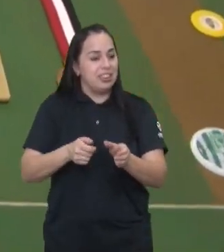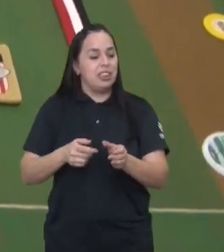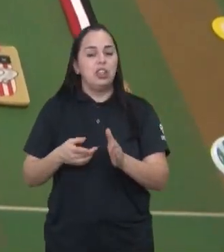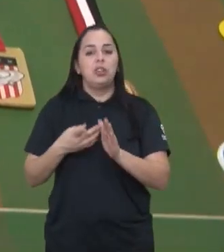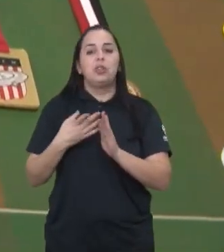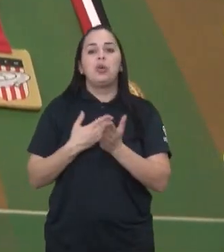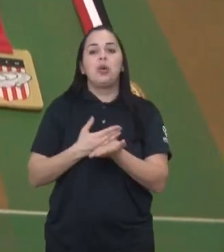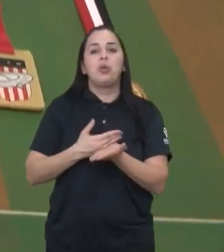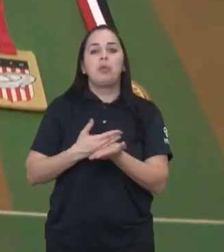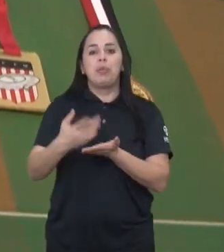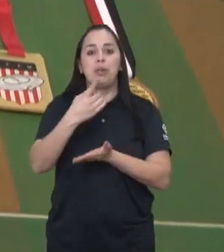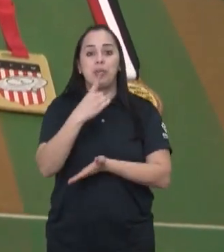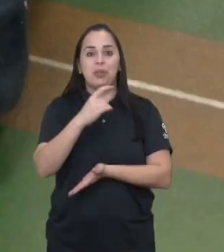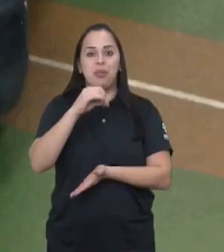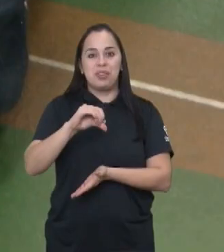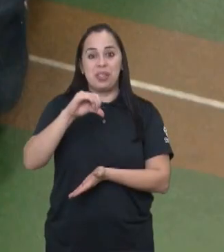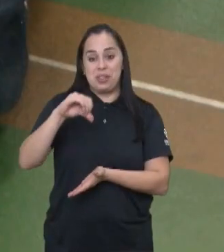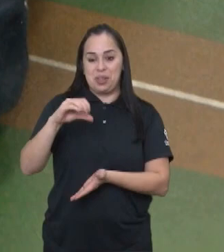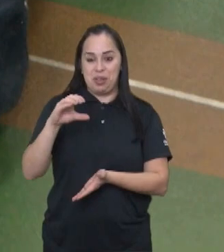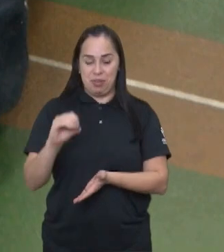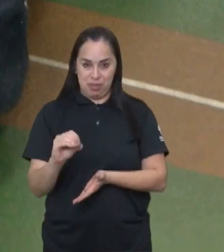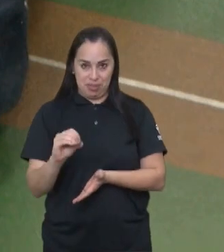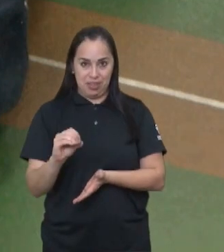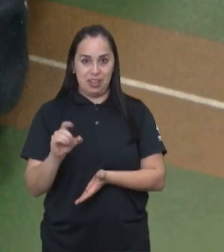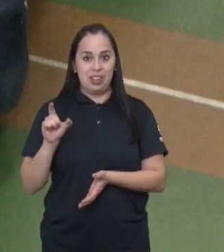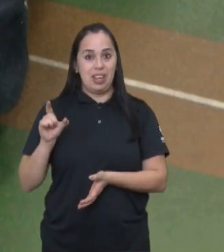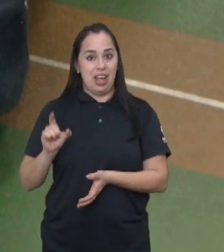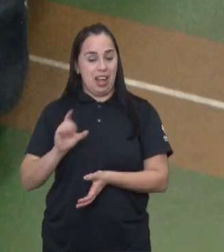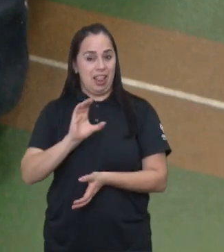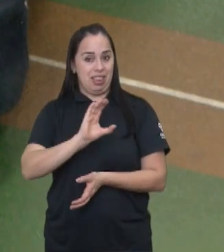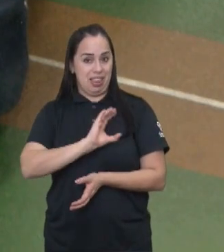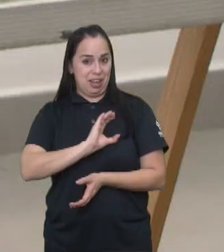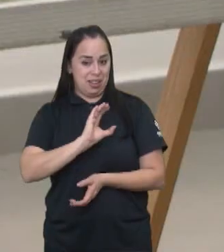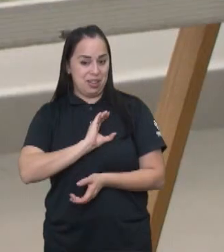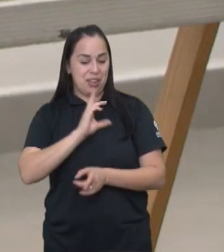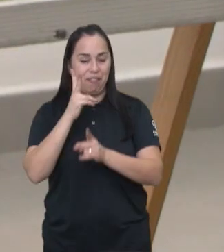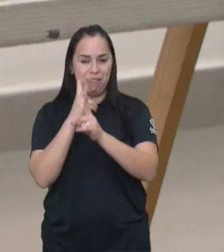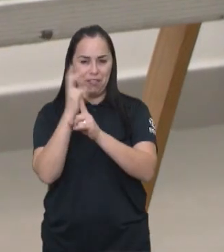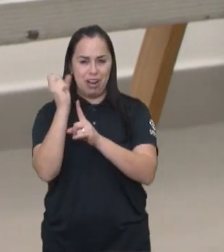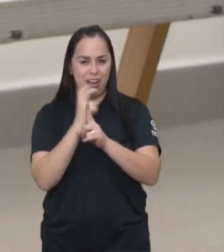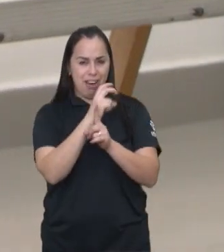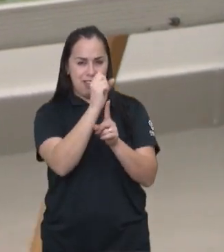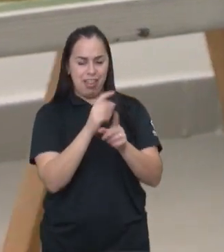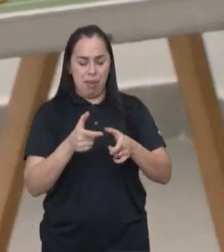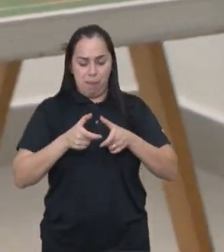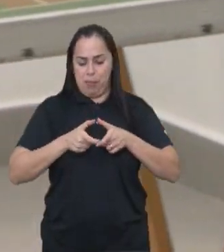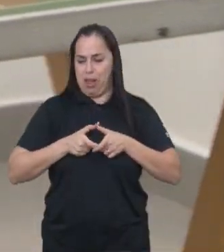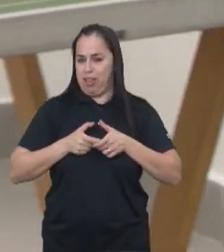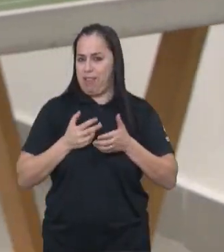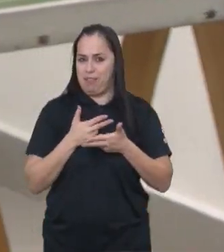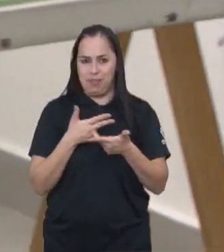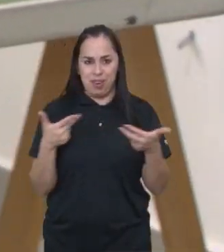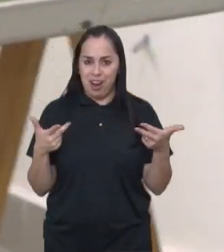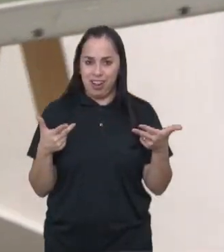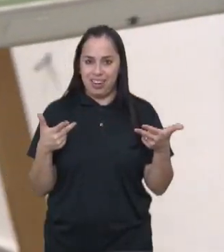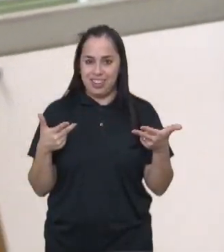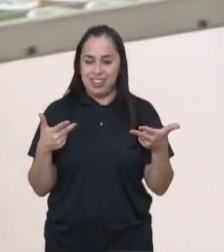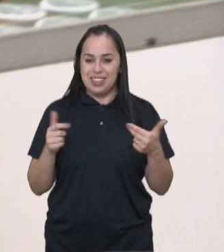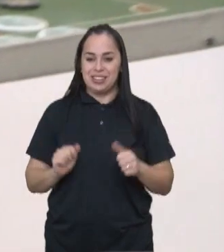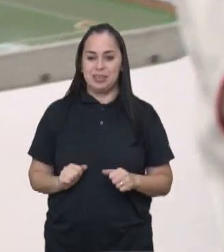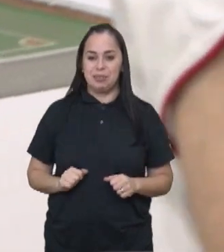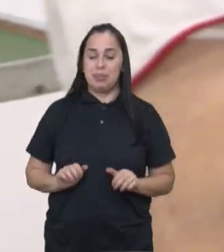anos 1990. Atuando pelo Timão, o Tonil conquistou títulos e medalhas em campeonatos